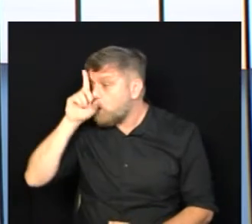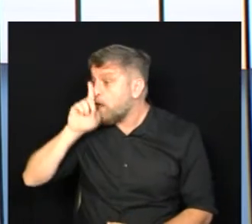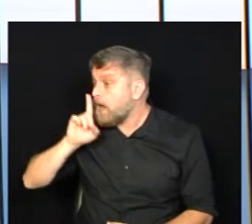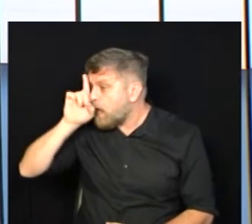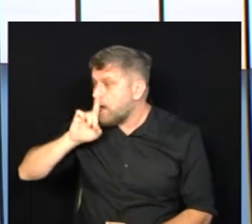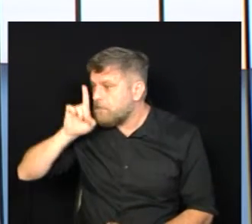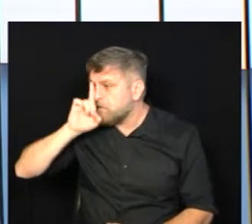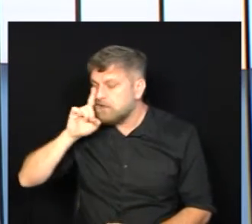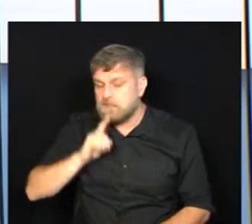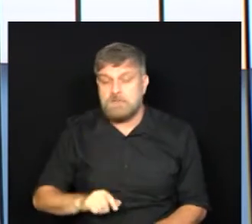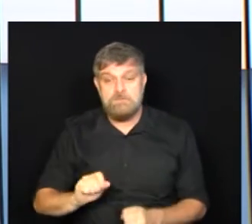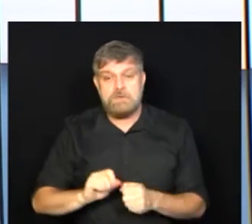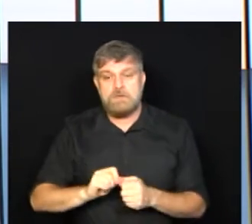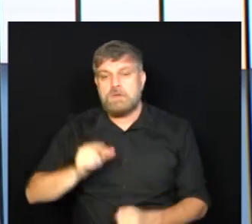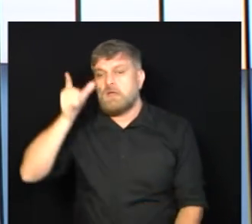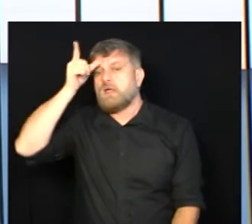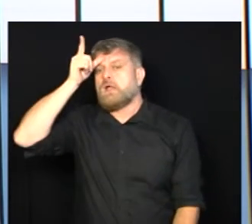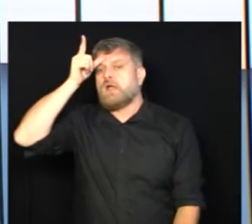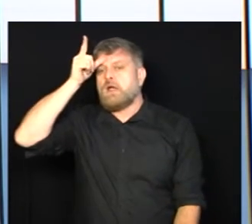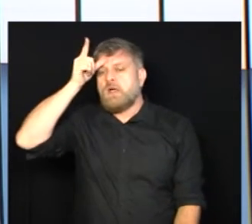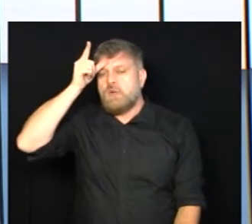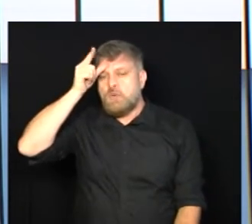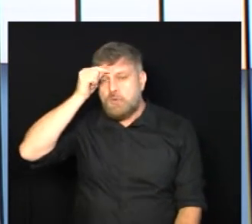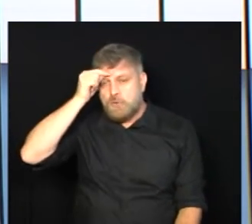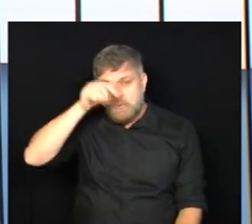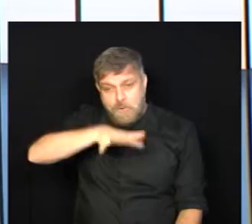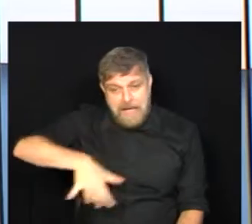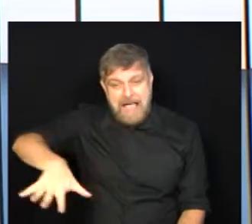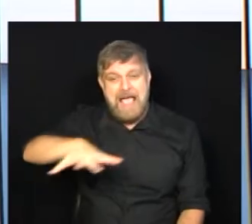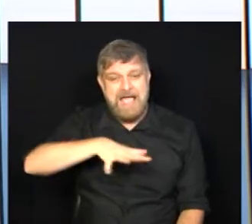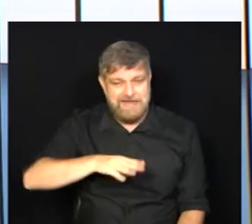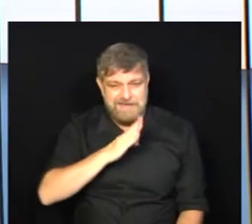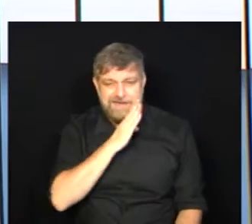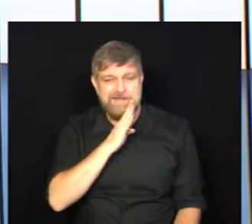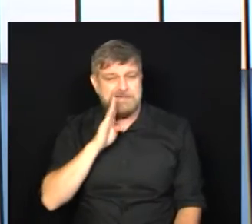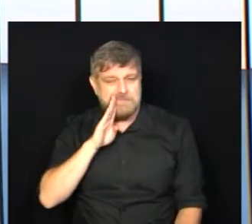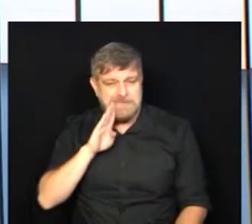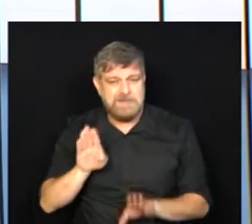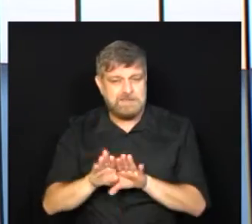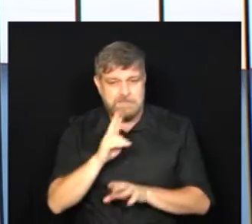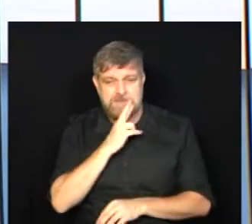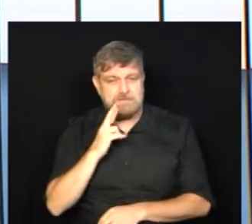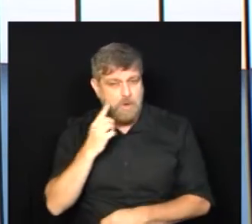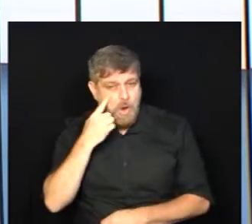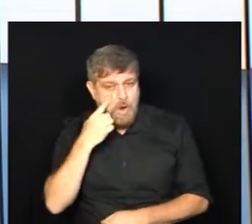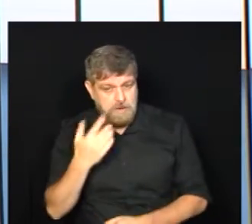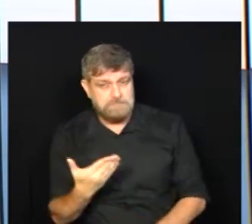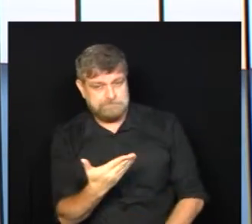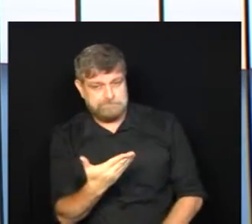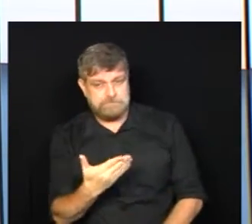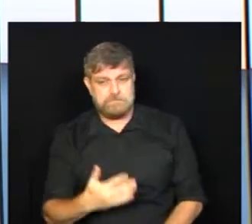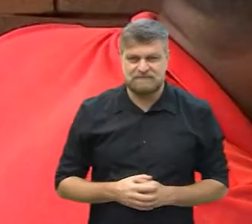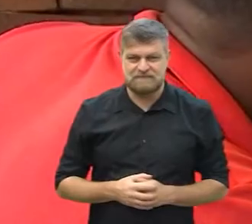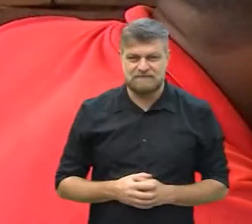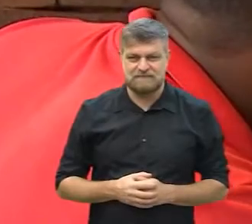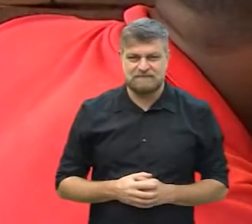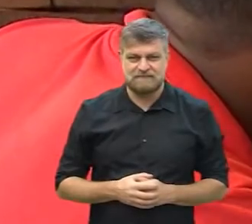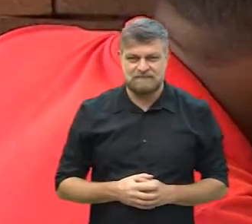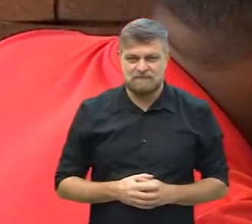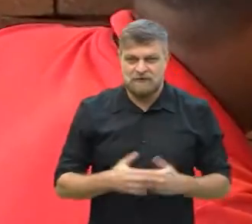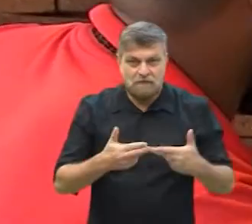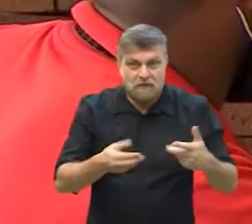amarela trouxe aí um certo alívio para o setor de bares e restaurantes. Acompanhe.